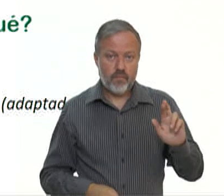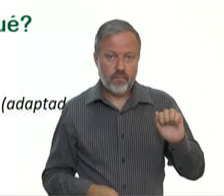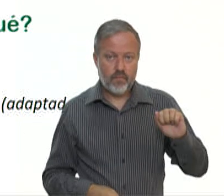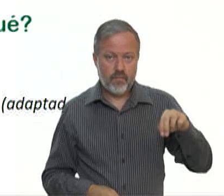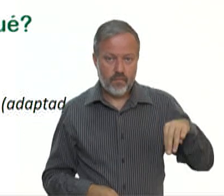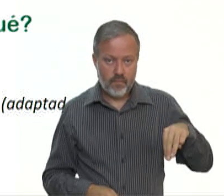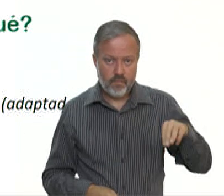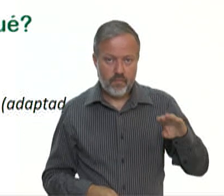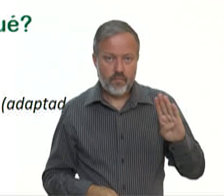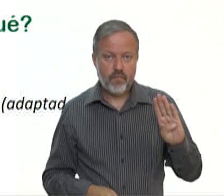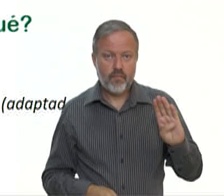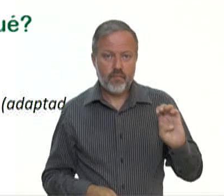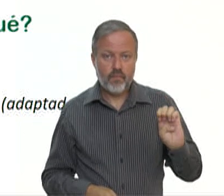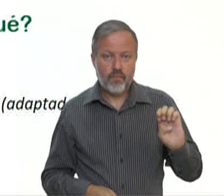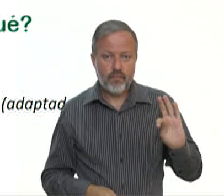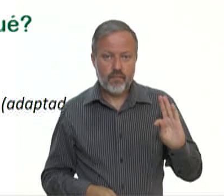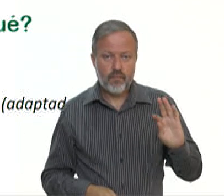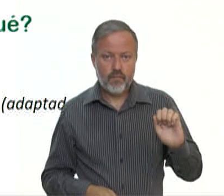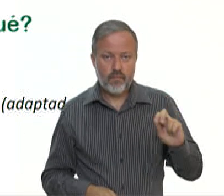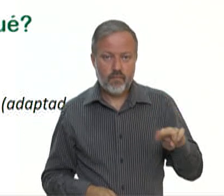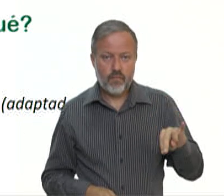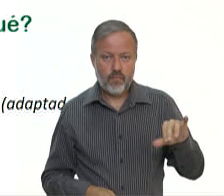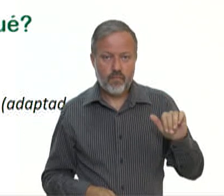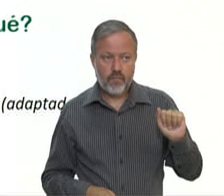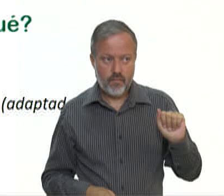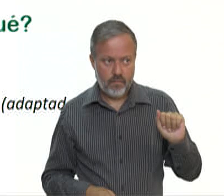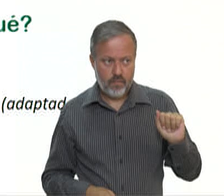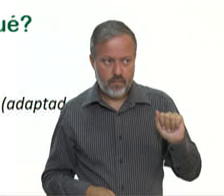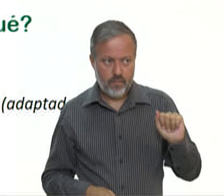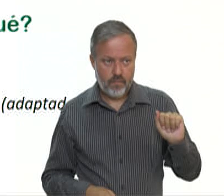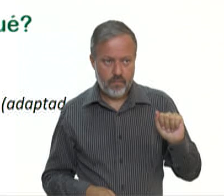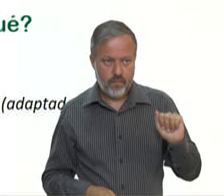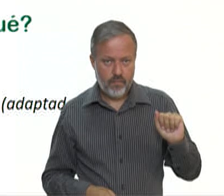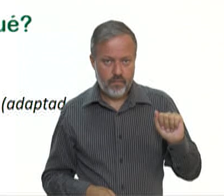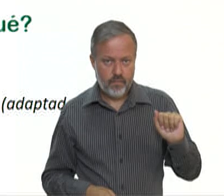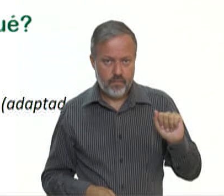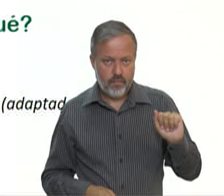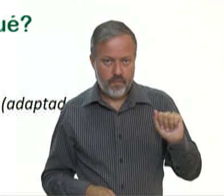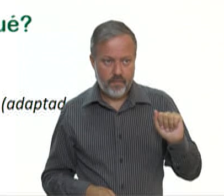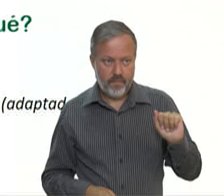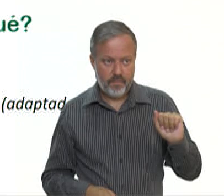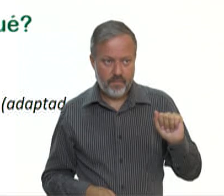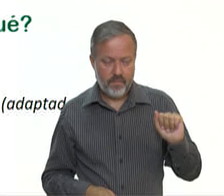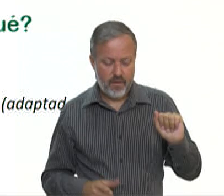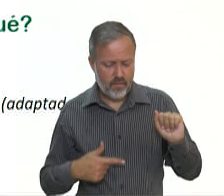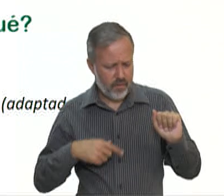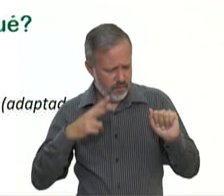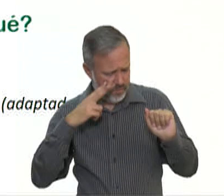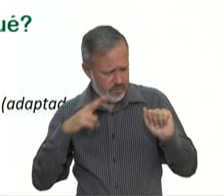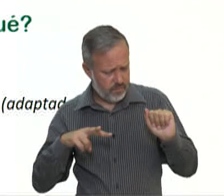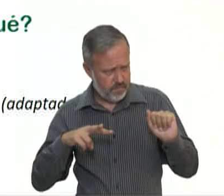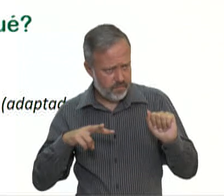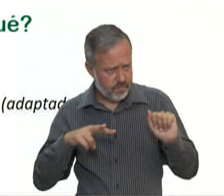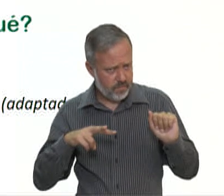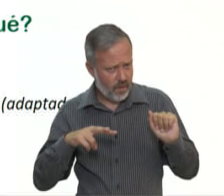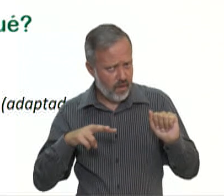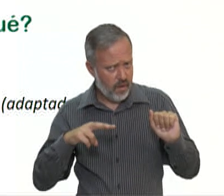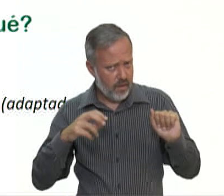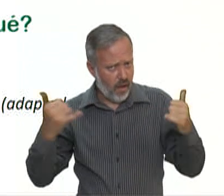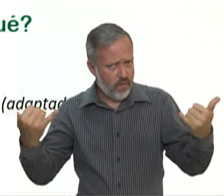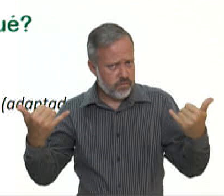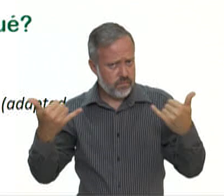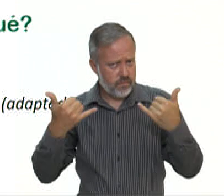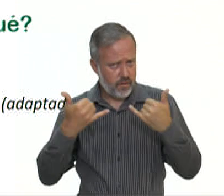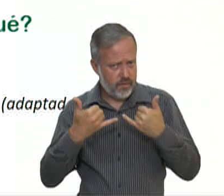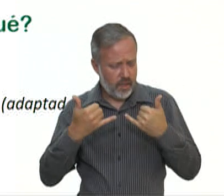el diario inglês The Independent. Então, nesse último parágrafo, a informação trazida é que